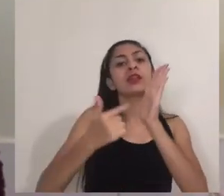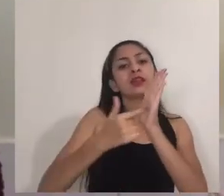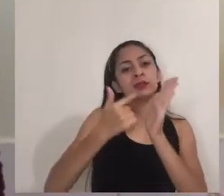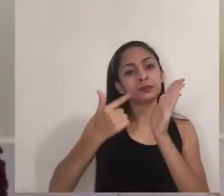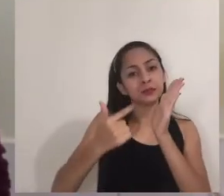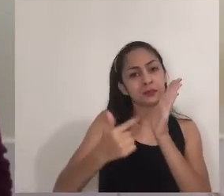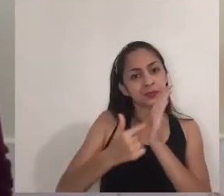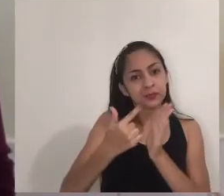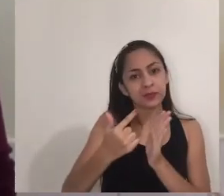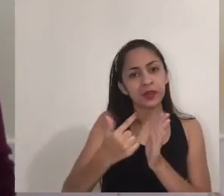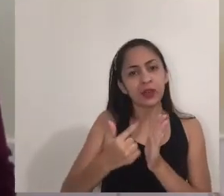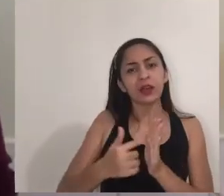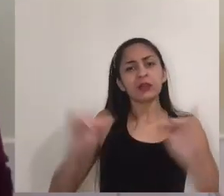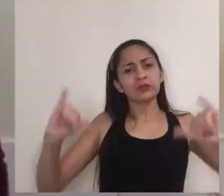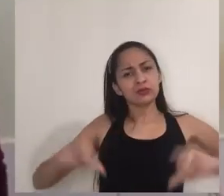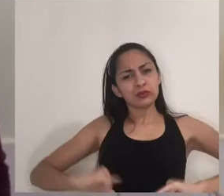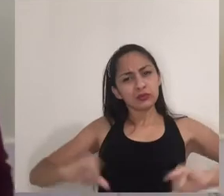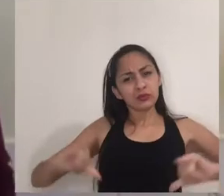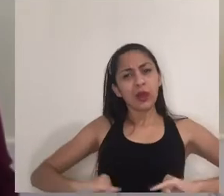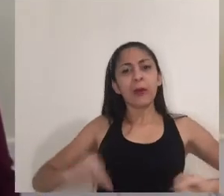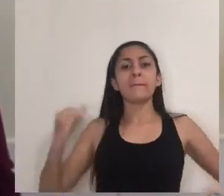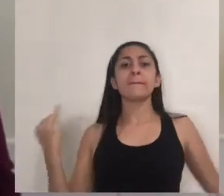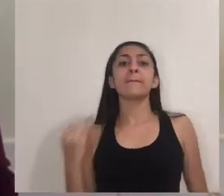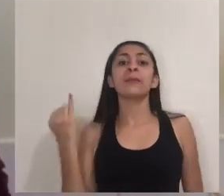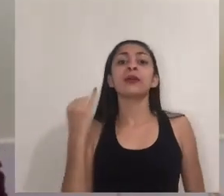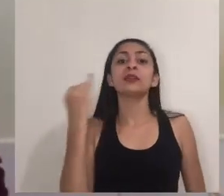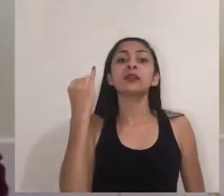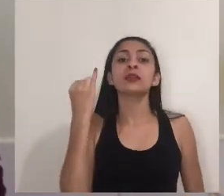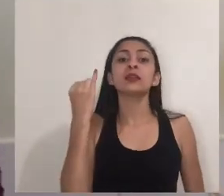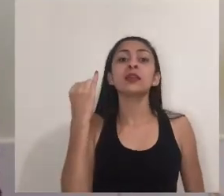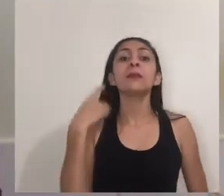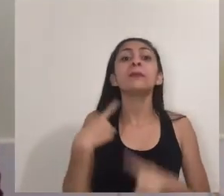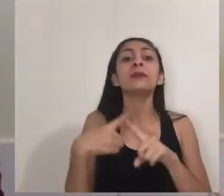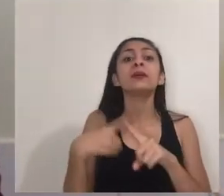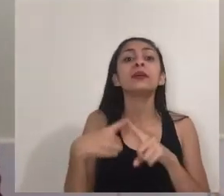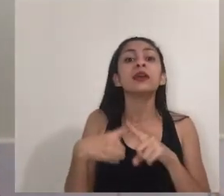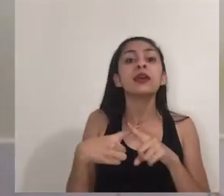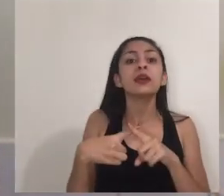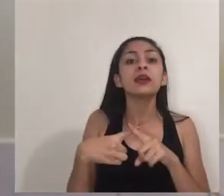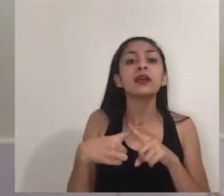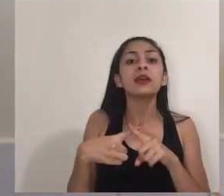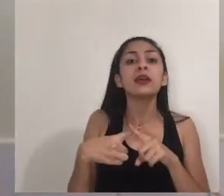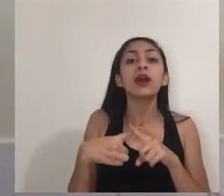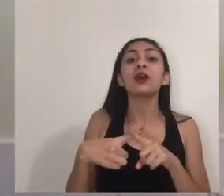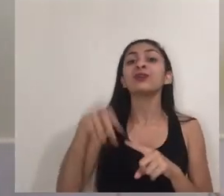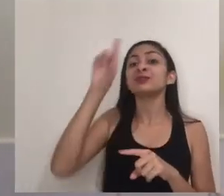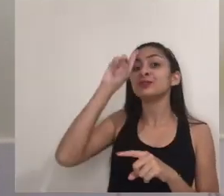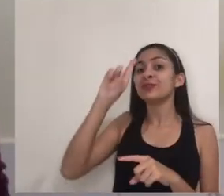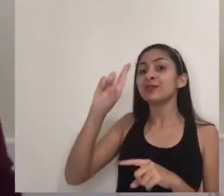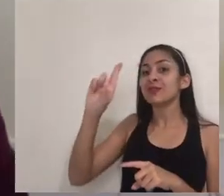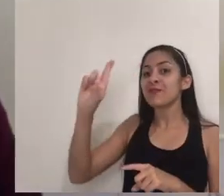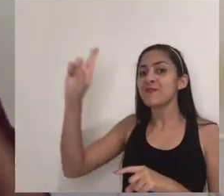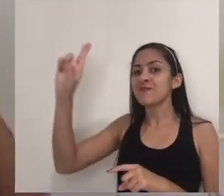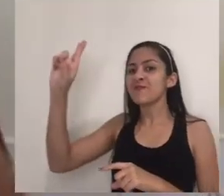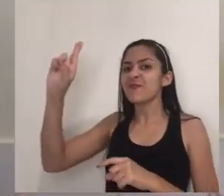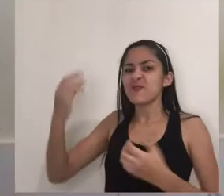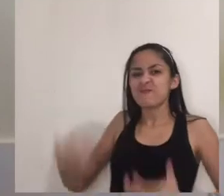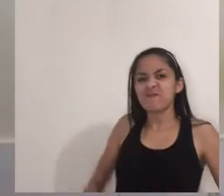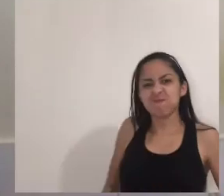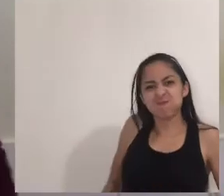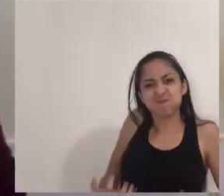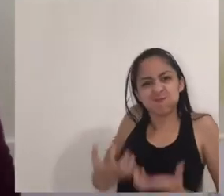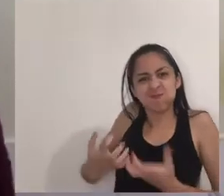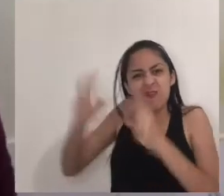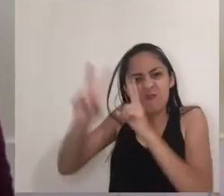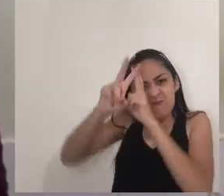através delas o Senhor nos molda, o Senhor fortalece a nossa fé. Quando Jesus está no barco